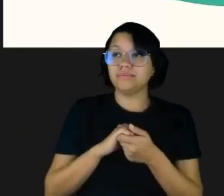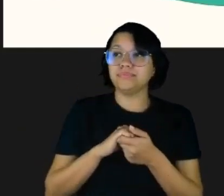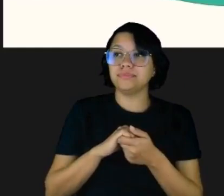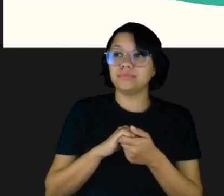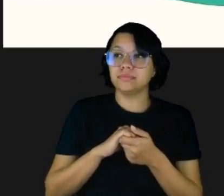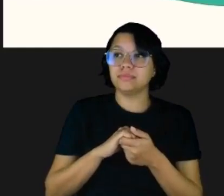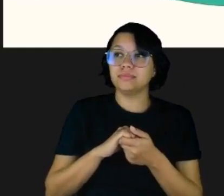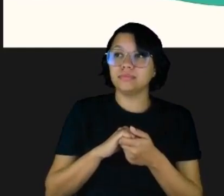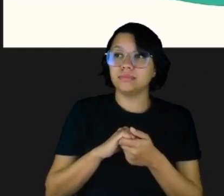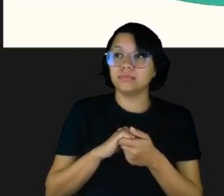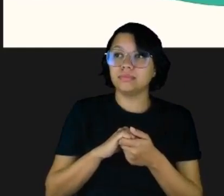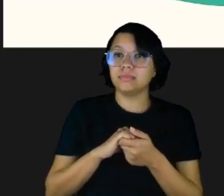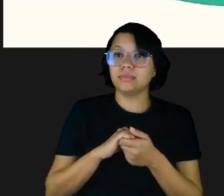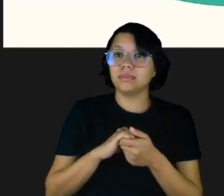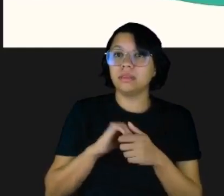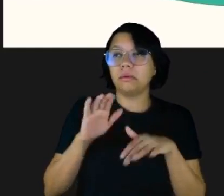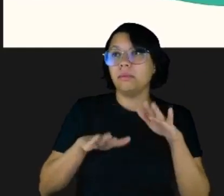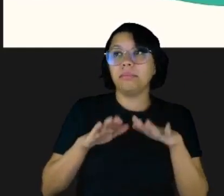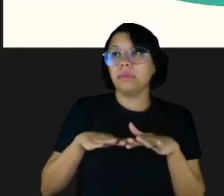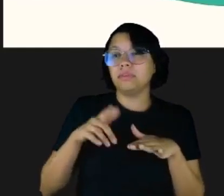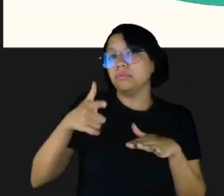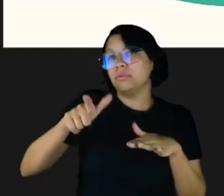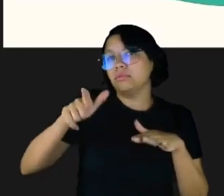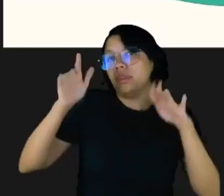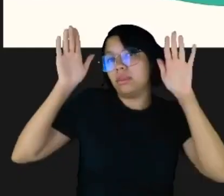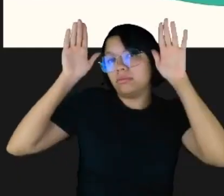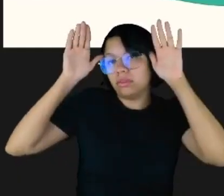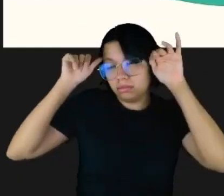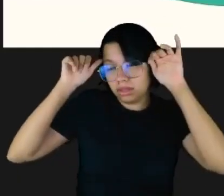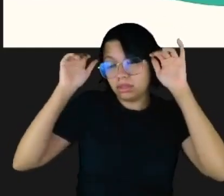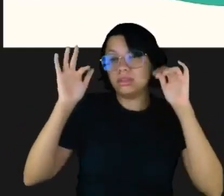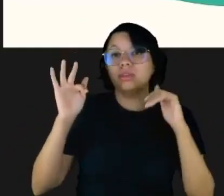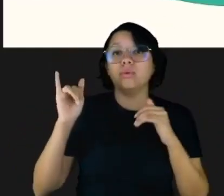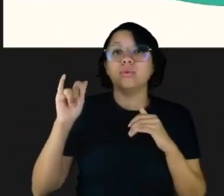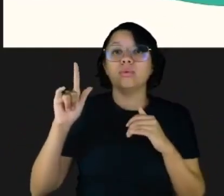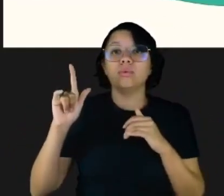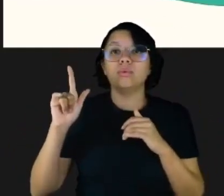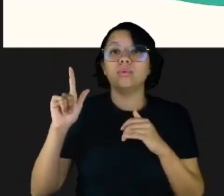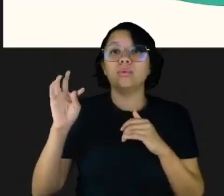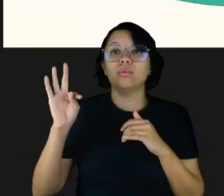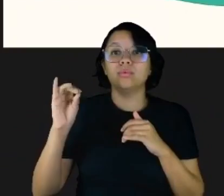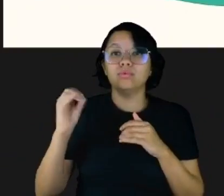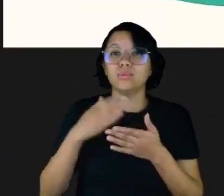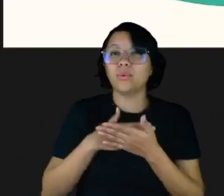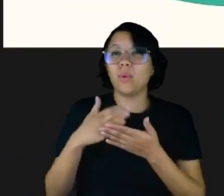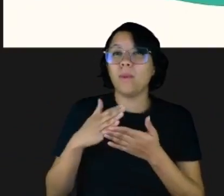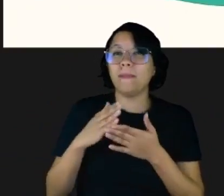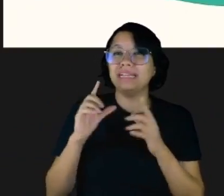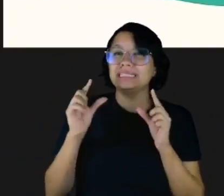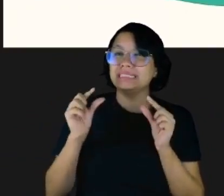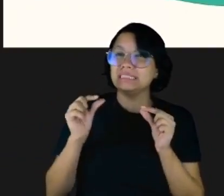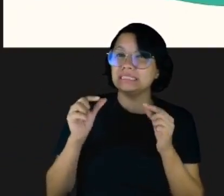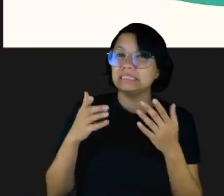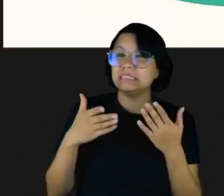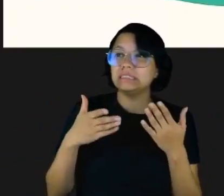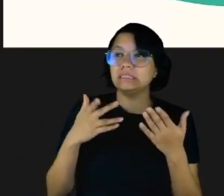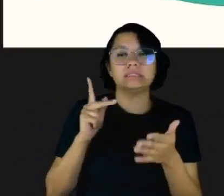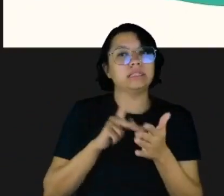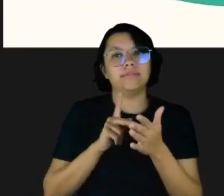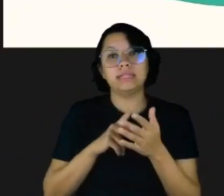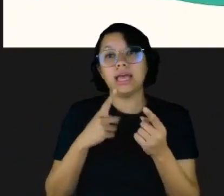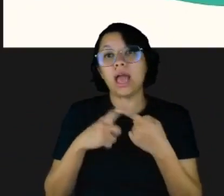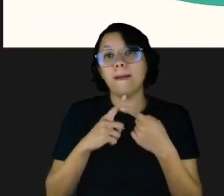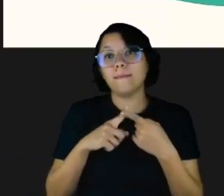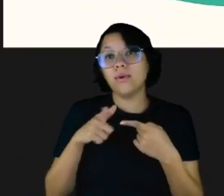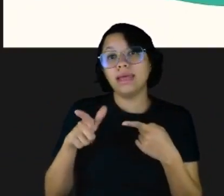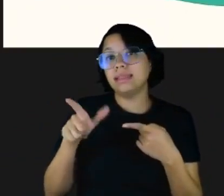Né? Às vezes, mesmo Mesmo quem não tem demência, às vezes o filtro começa a ficar um pouco. Então, na verdade, é porque ele pode não ter